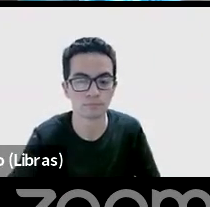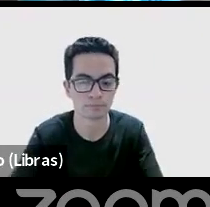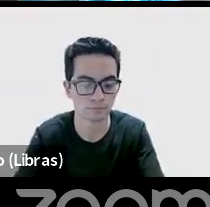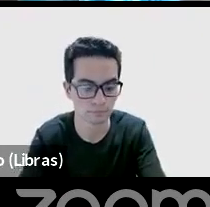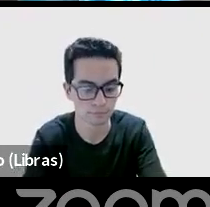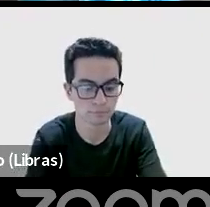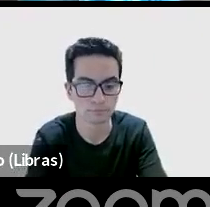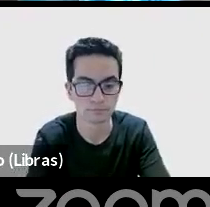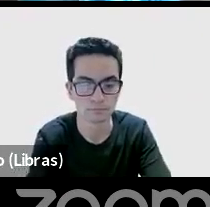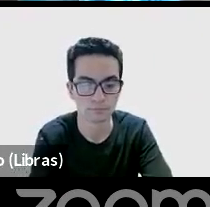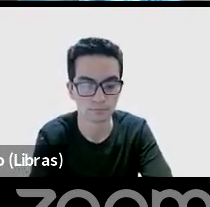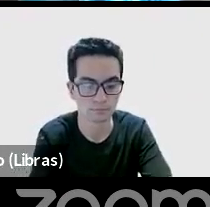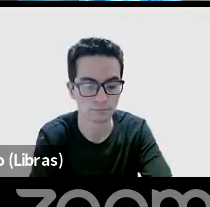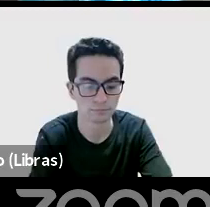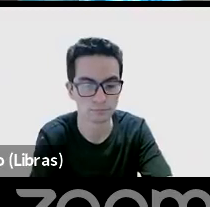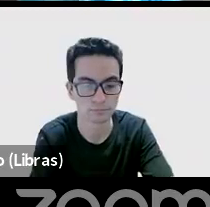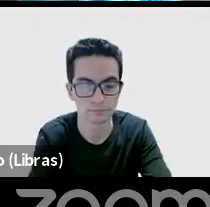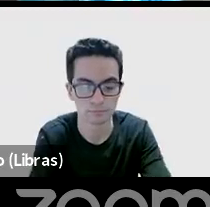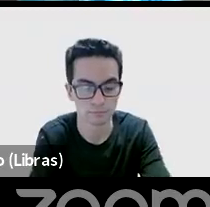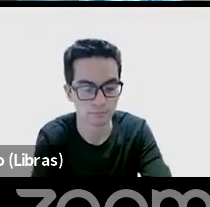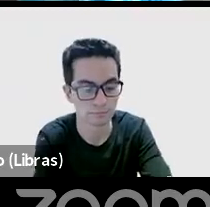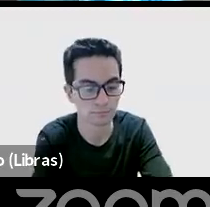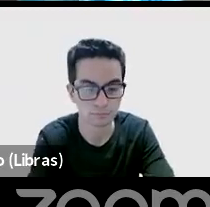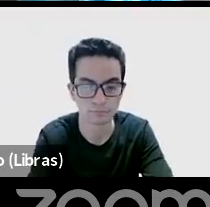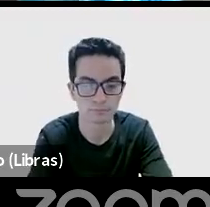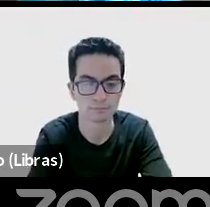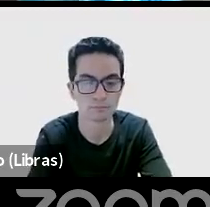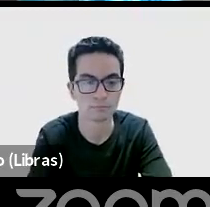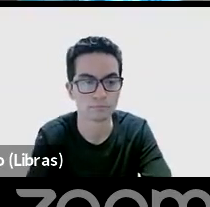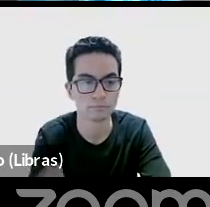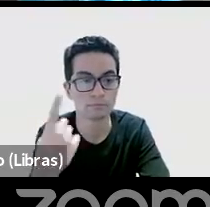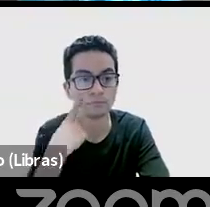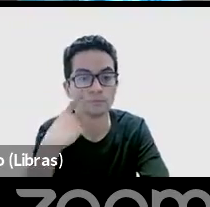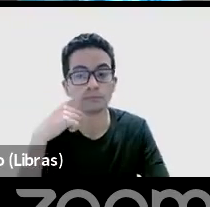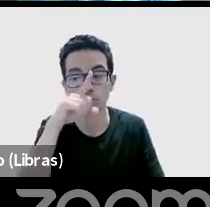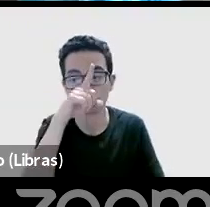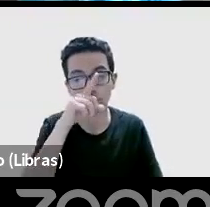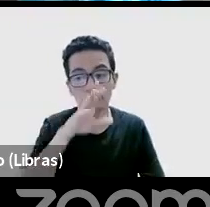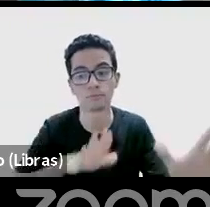se isso vira, ou se isso, os riscos, né, disso se tornar uma outra